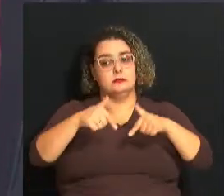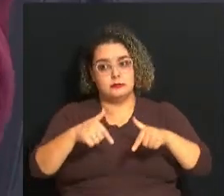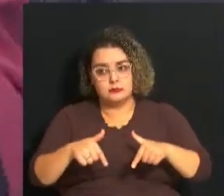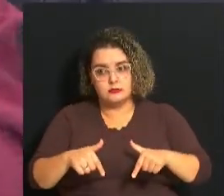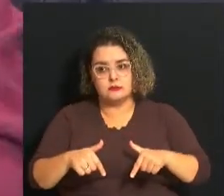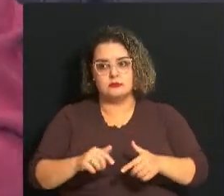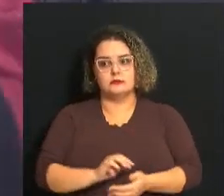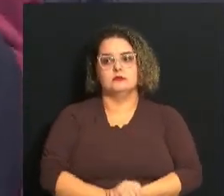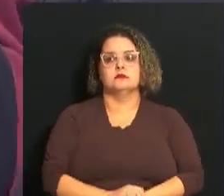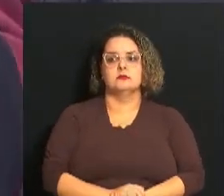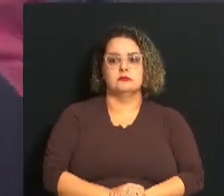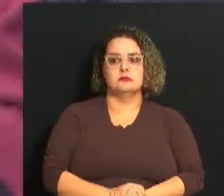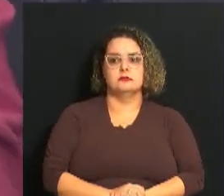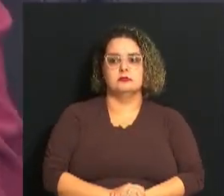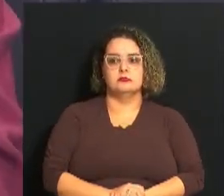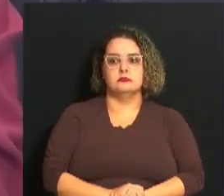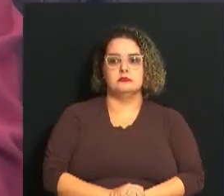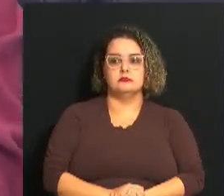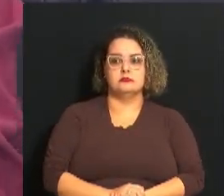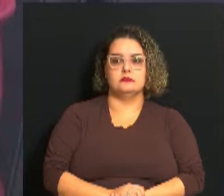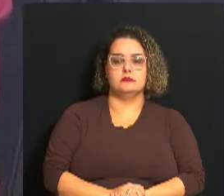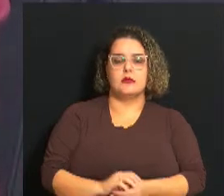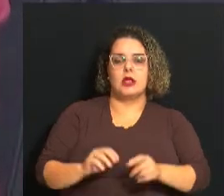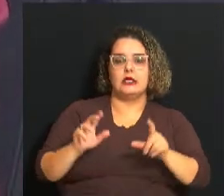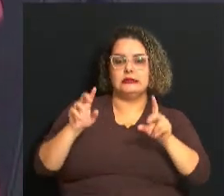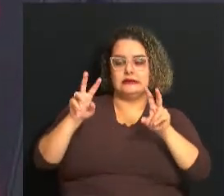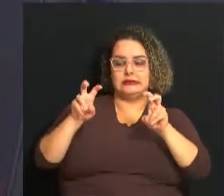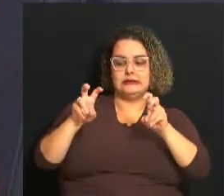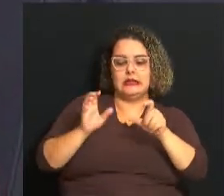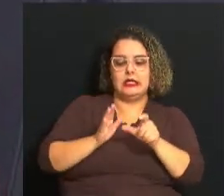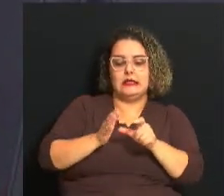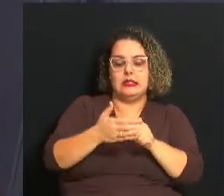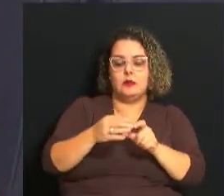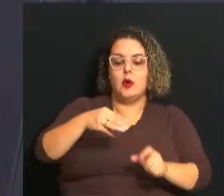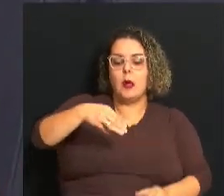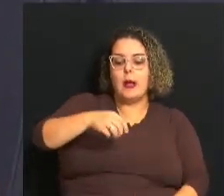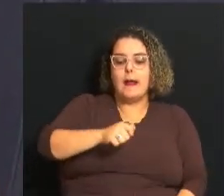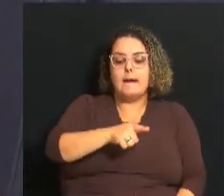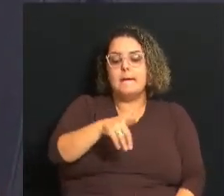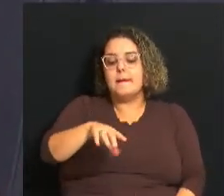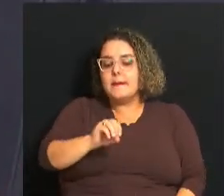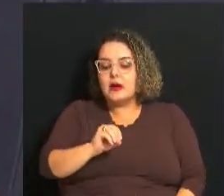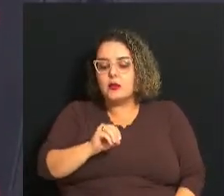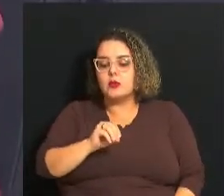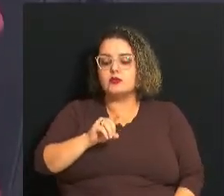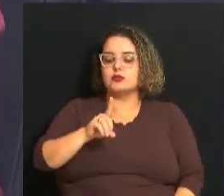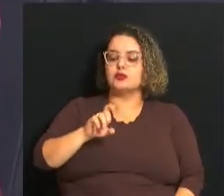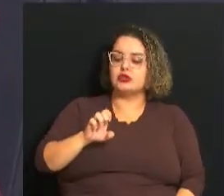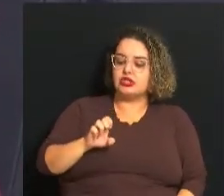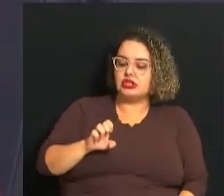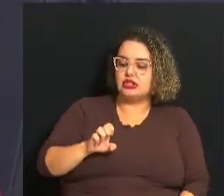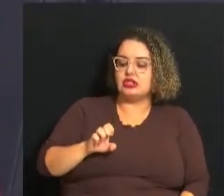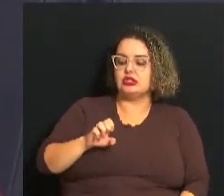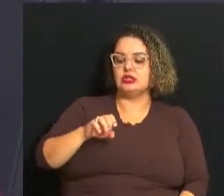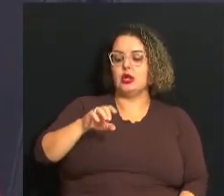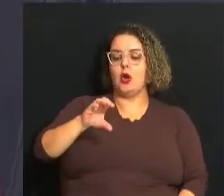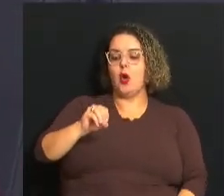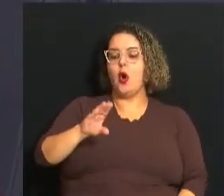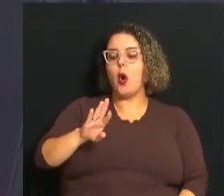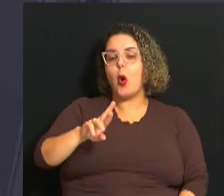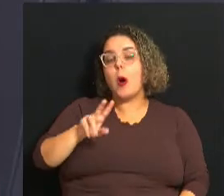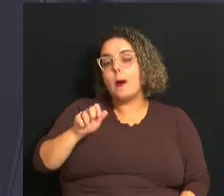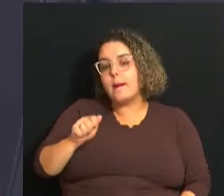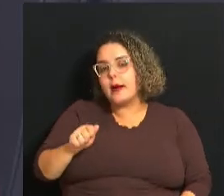né da chamada mão de obra da mal chamada mão de obra mais para gestão a gestão na mão